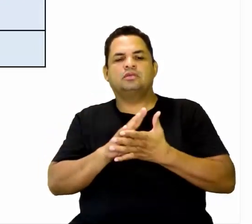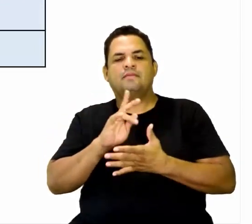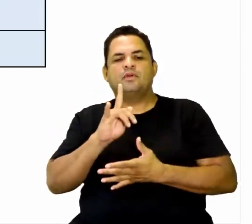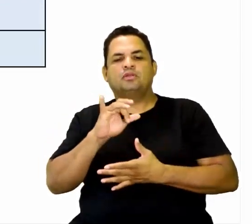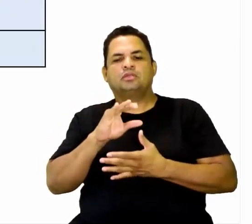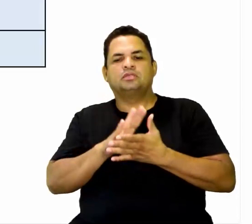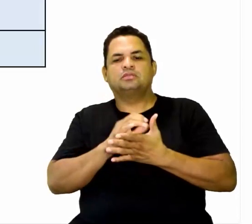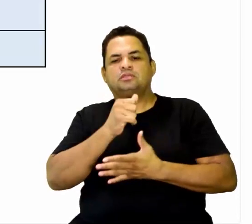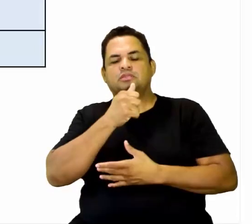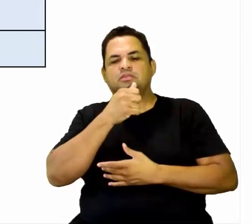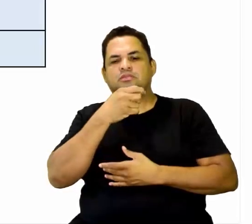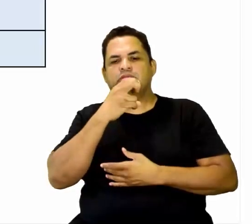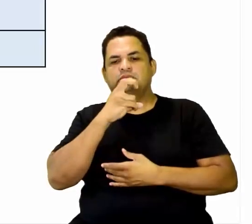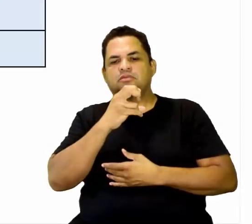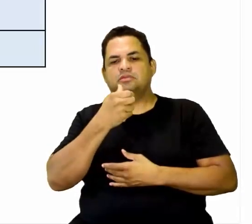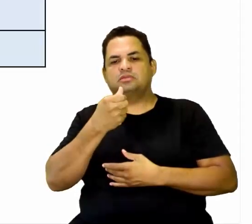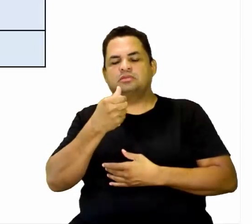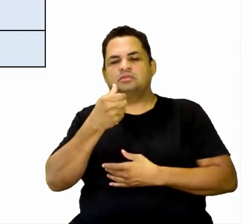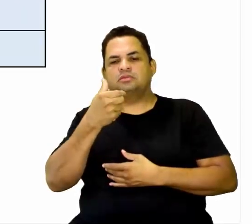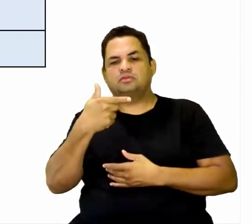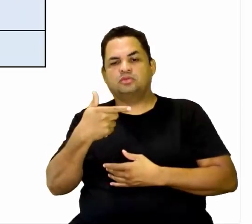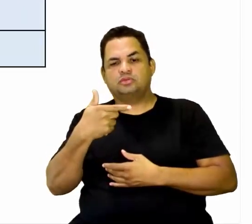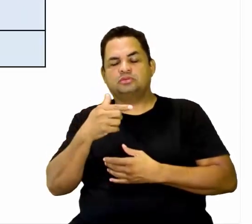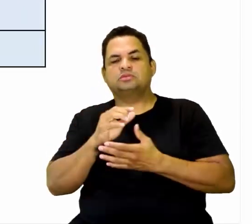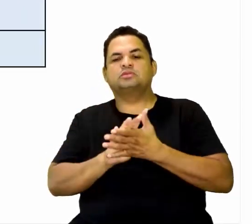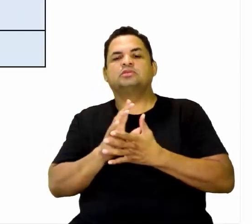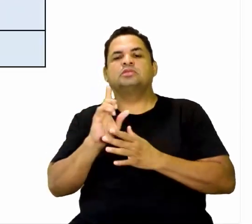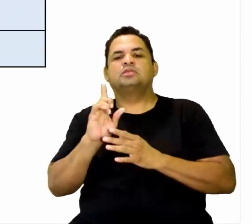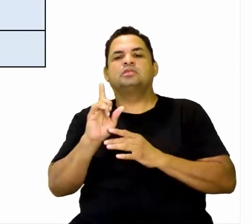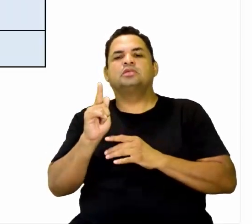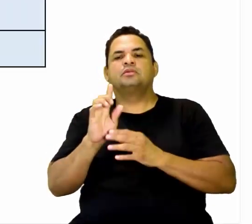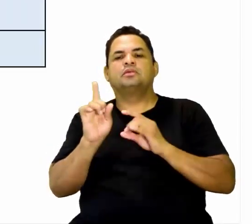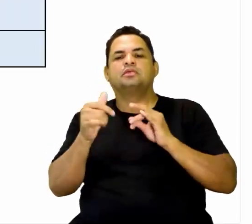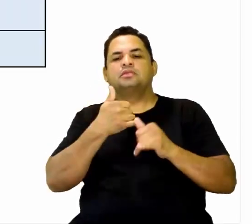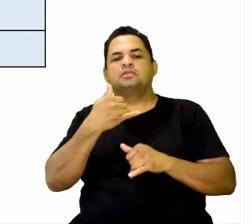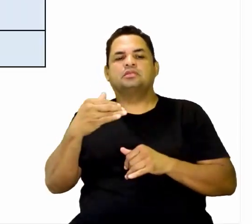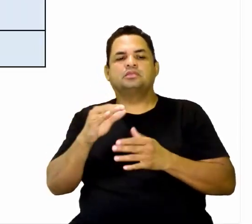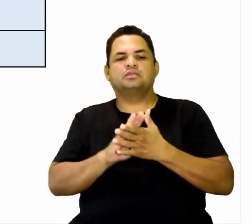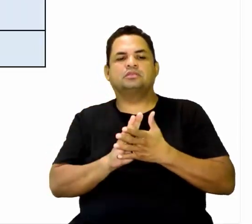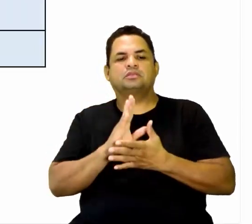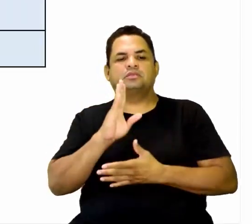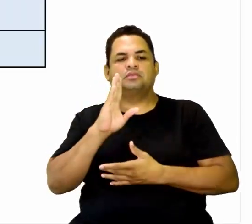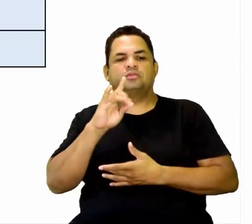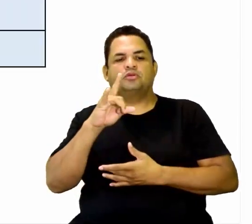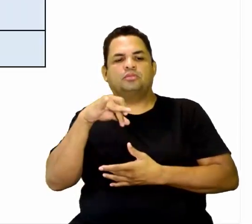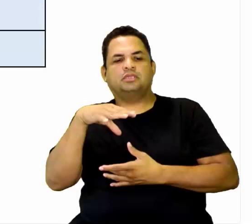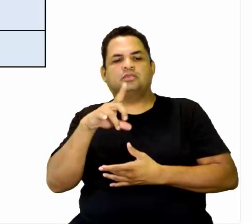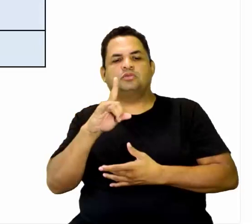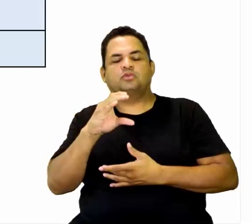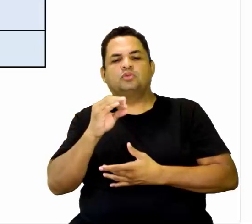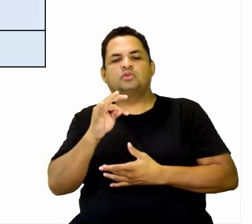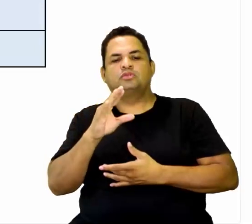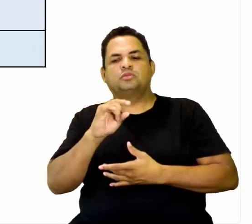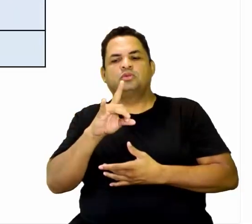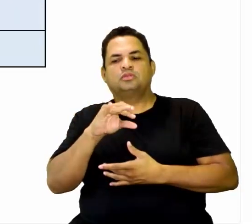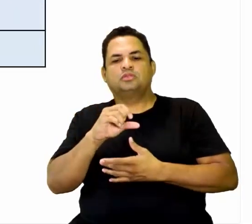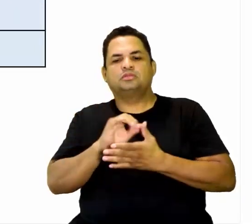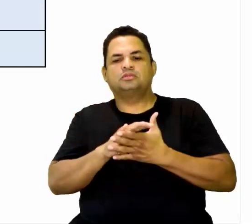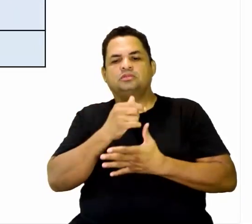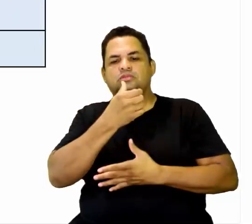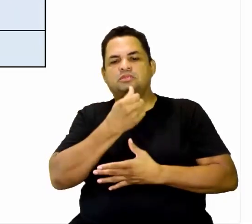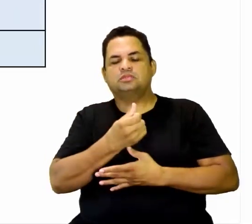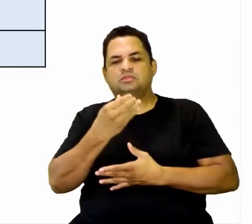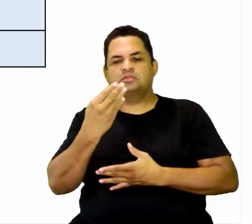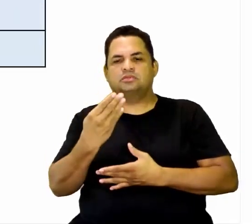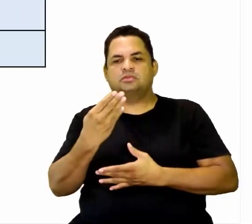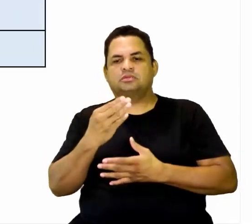em 100 ml de água. E o brometo de potássio, 64 gramas em